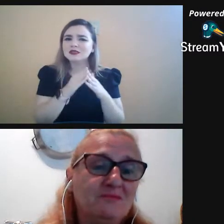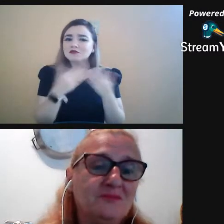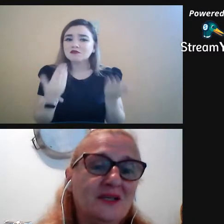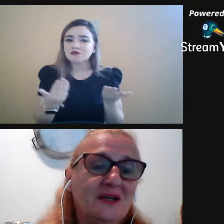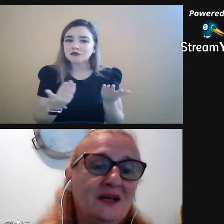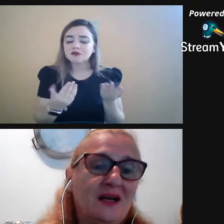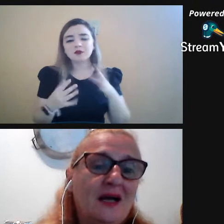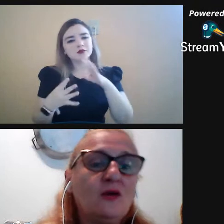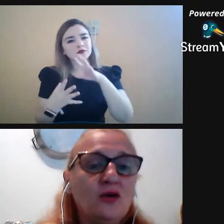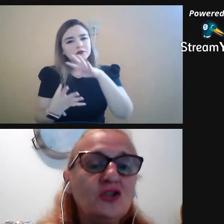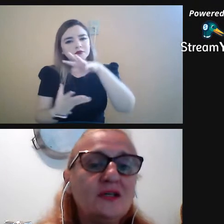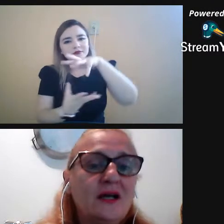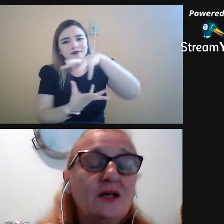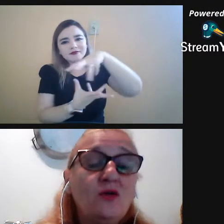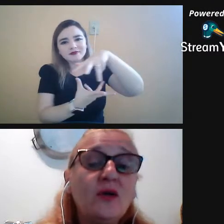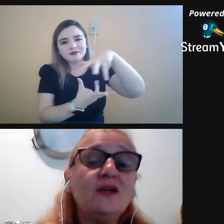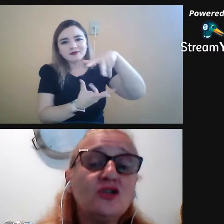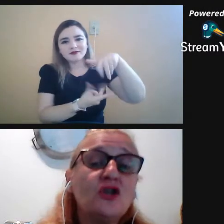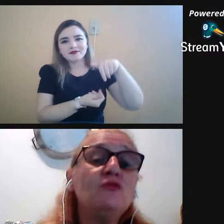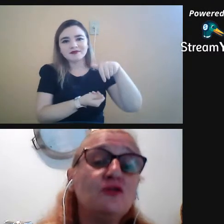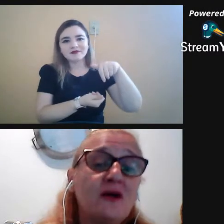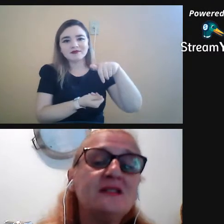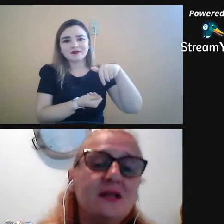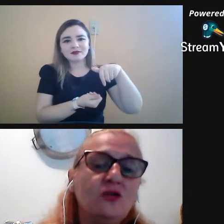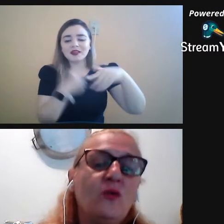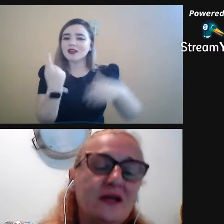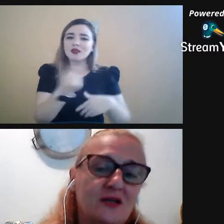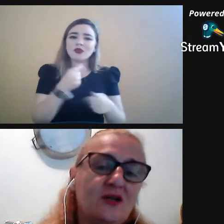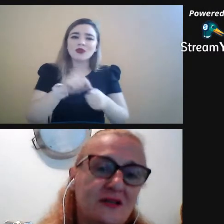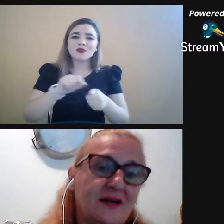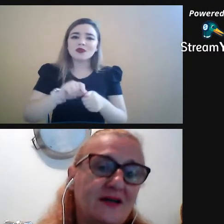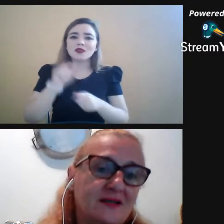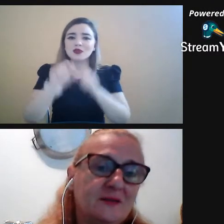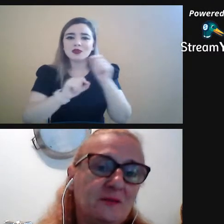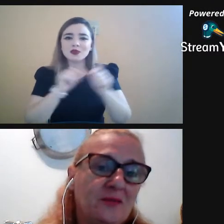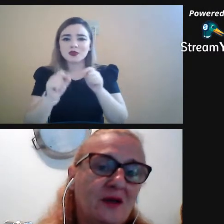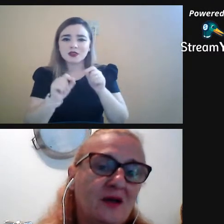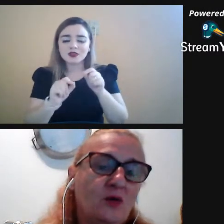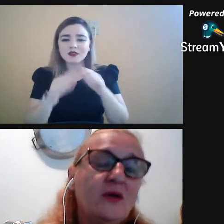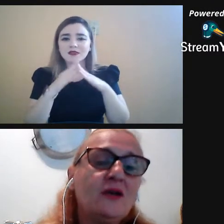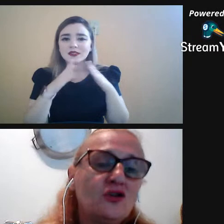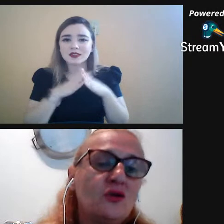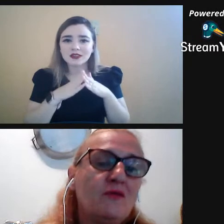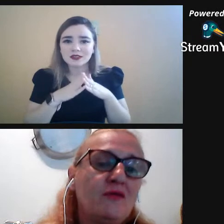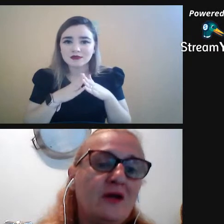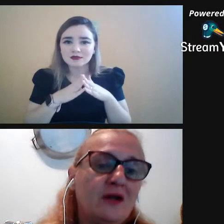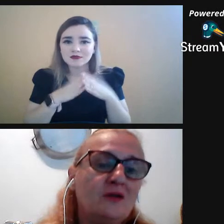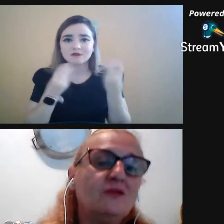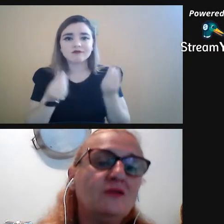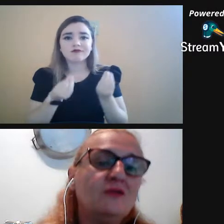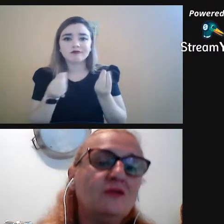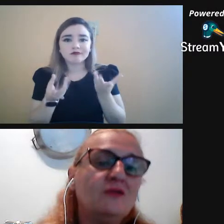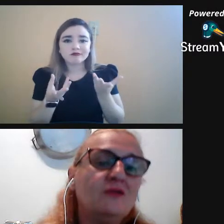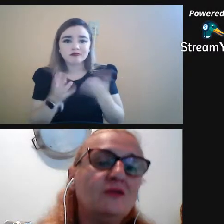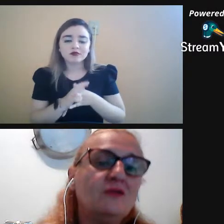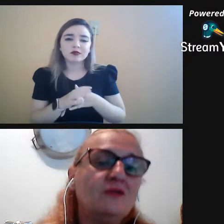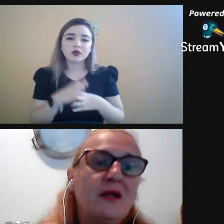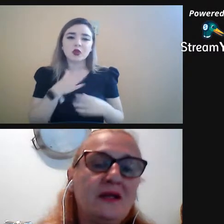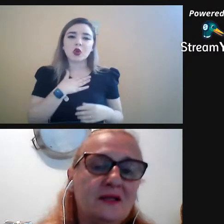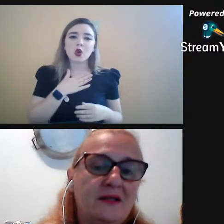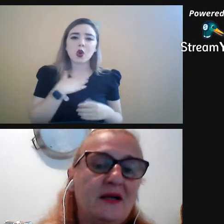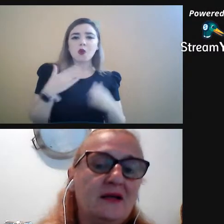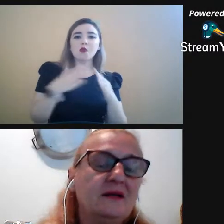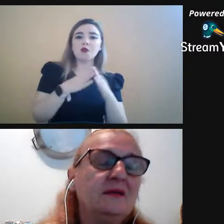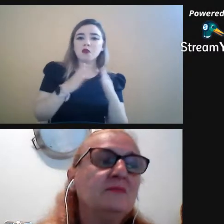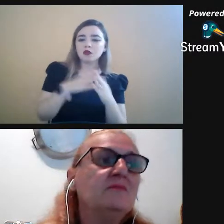Terra. A ecologia está aí. E o que, que nós estamos fazendo com essa nossa casa? O que, que nós estamos fazendo com o